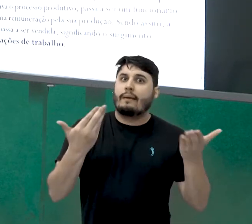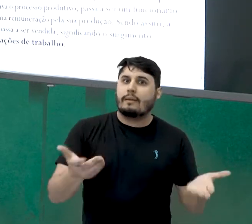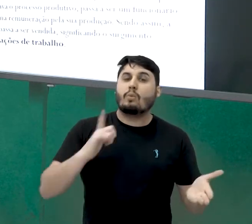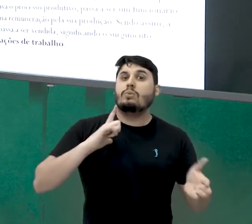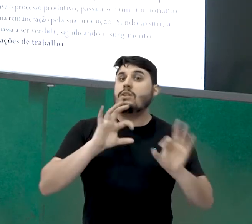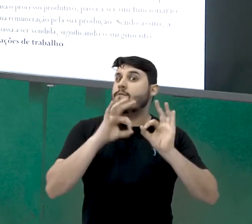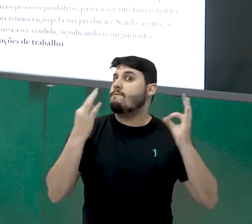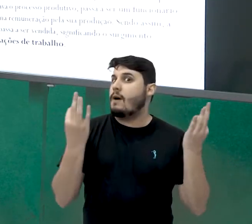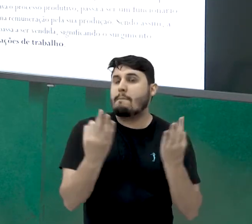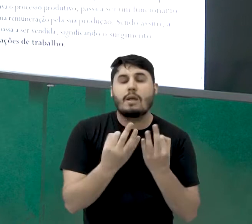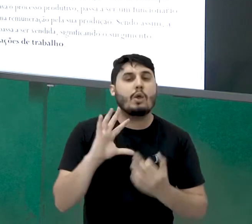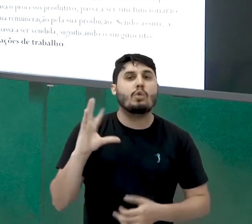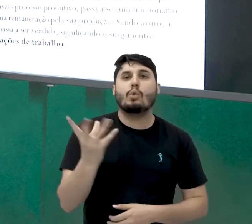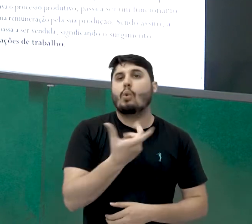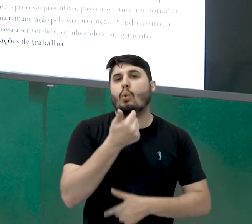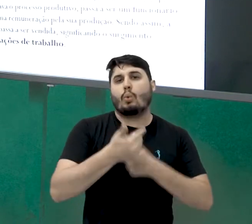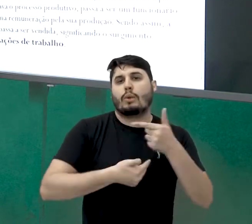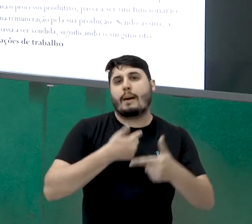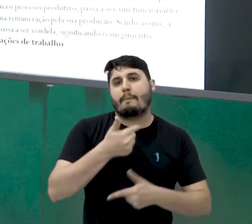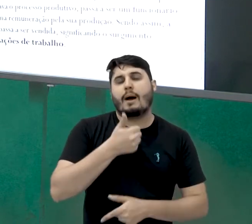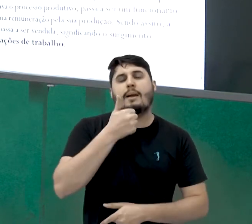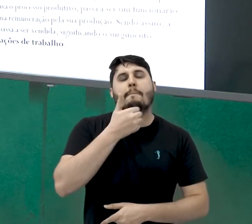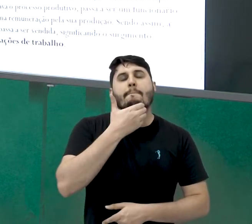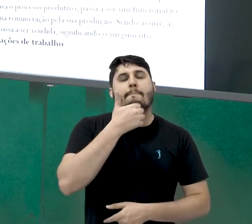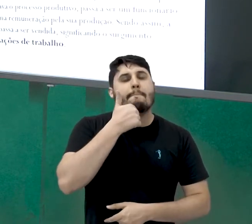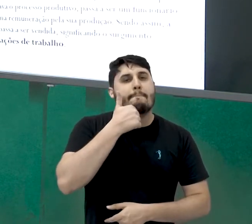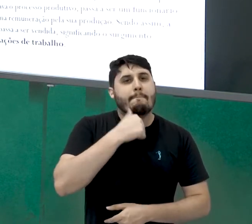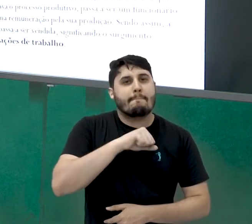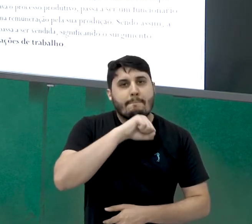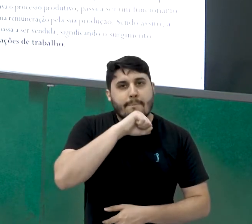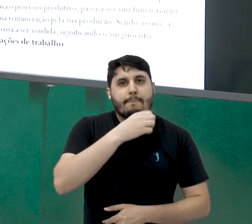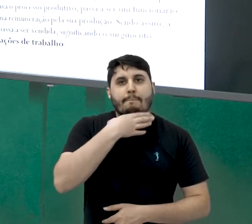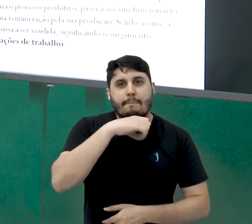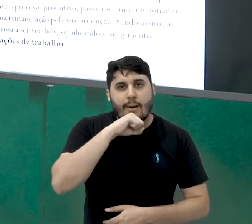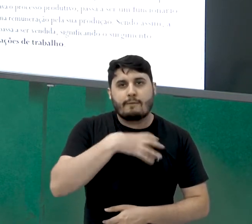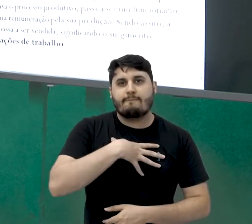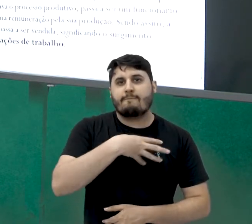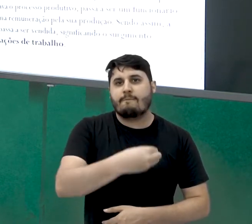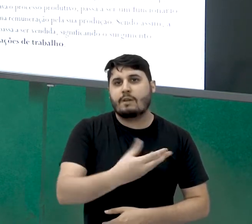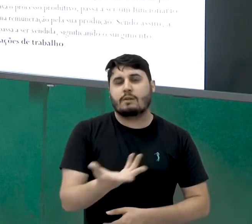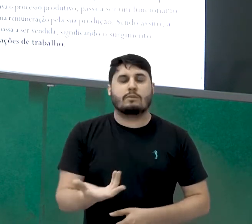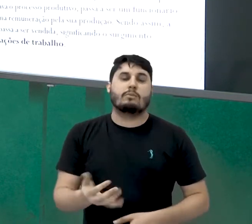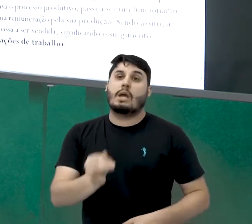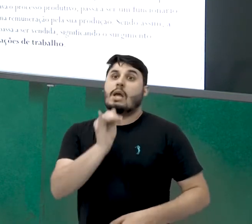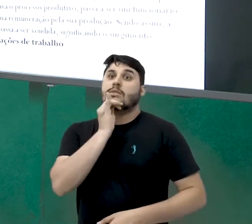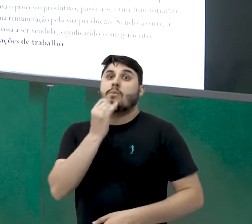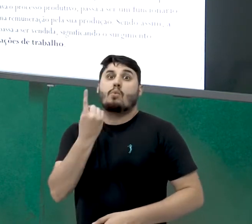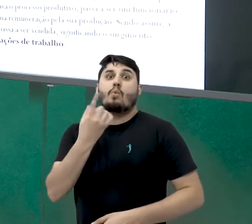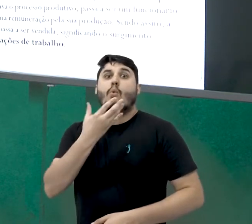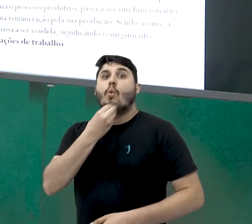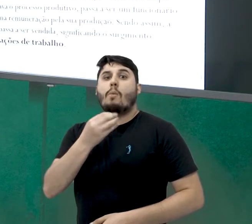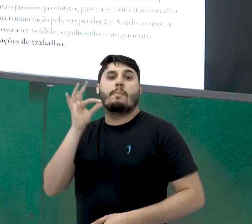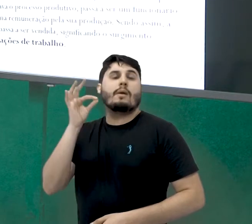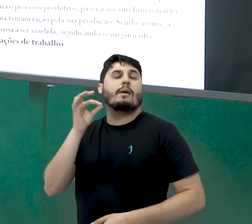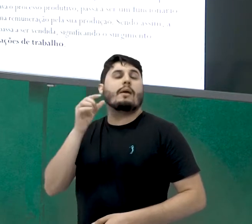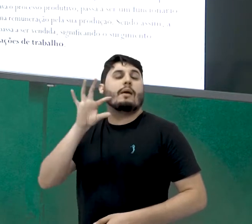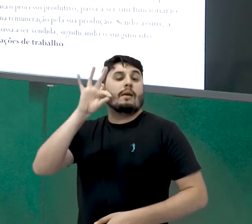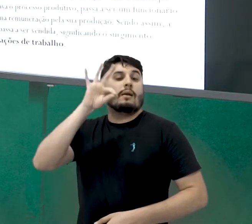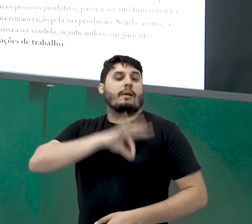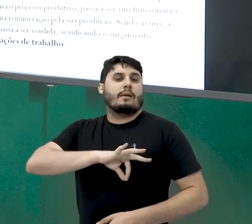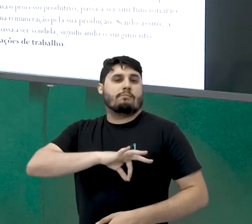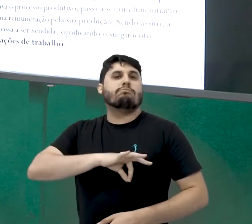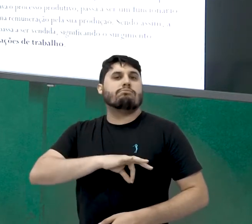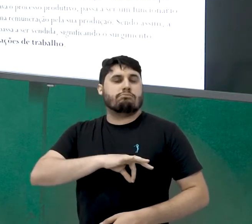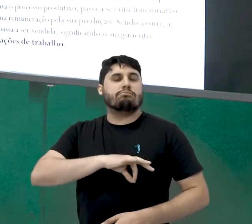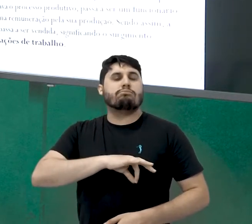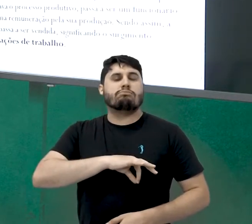trabalhando, o marido, a esposa e os filhos. Onde o homem ganhava, por exemplo, X. Uma mulher ganhava metade de um